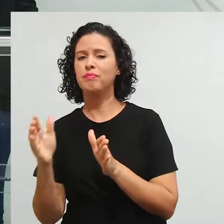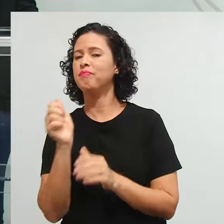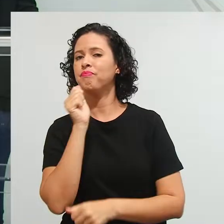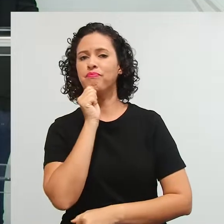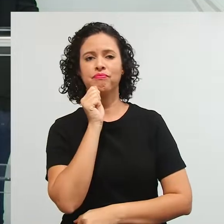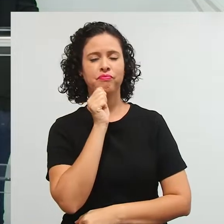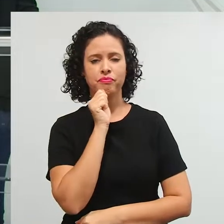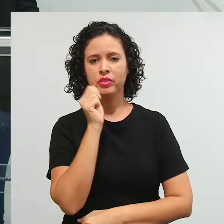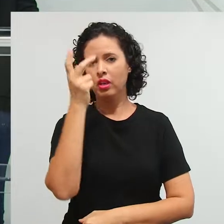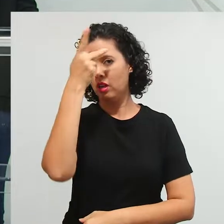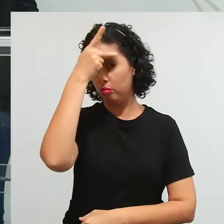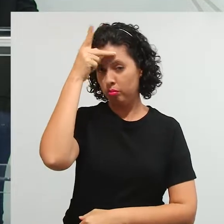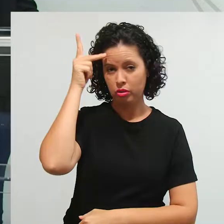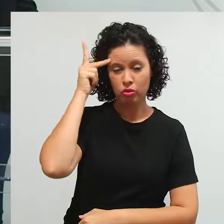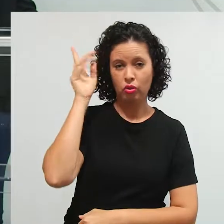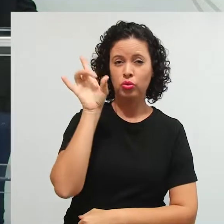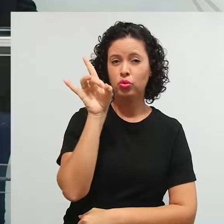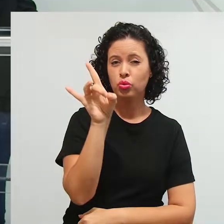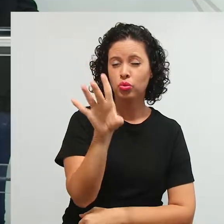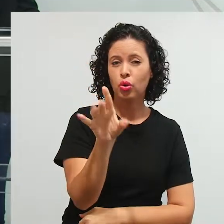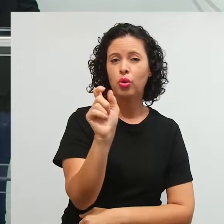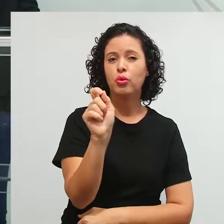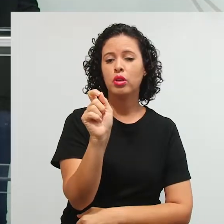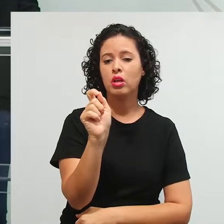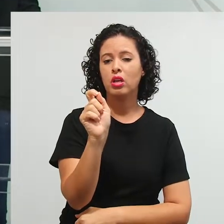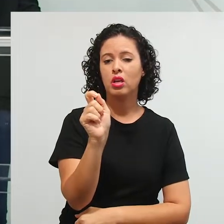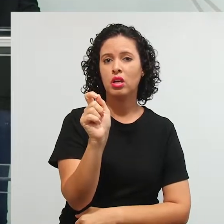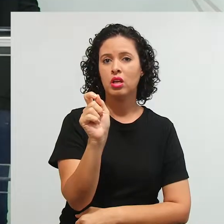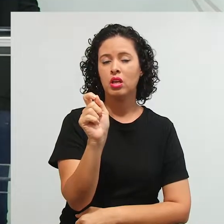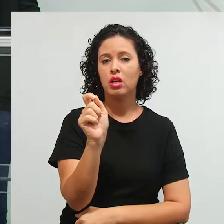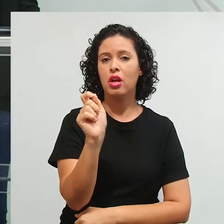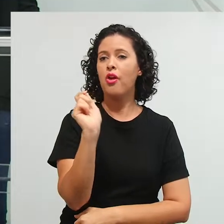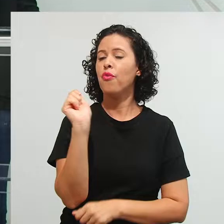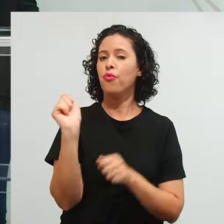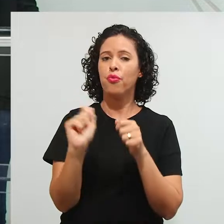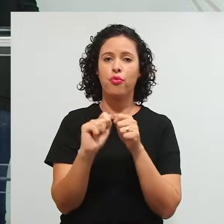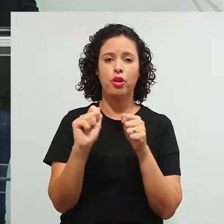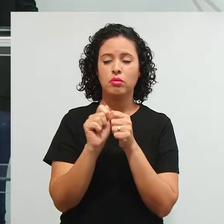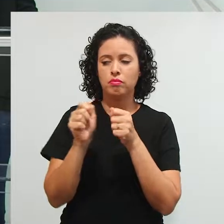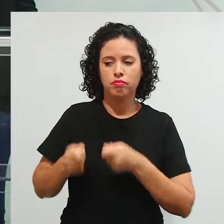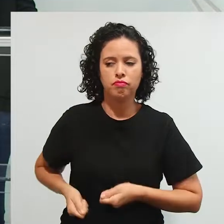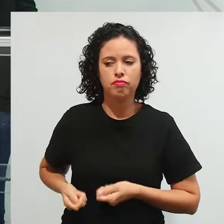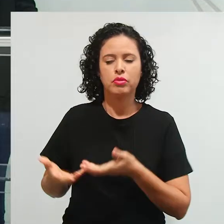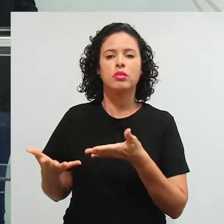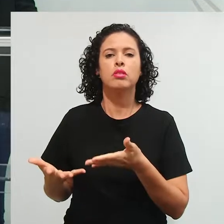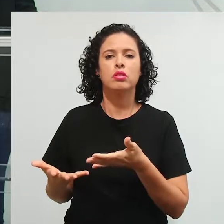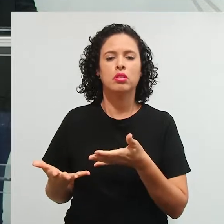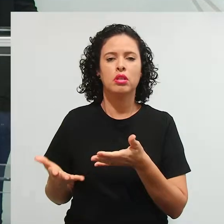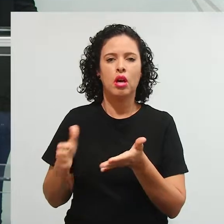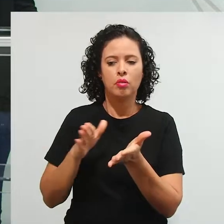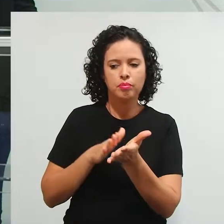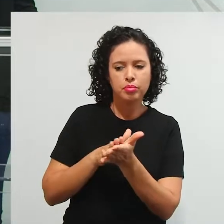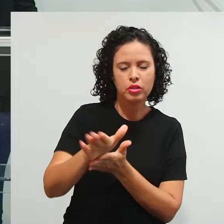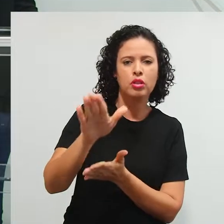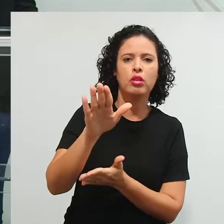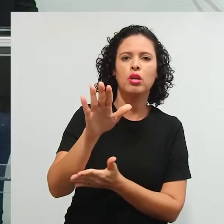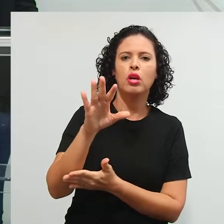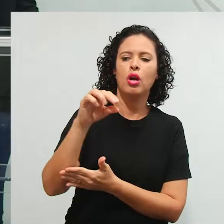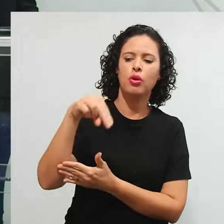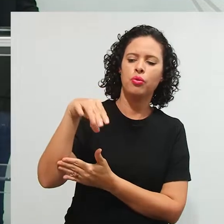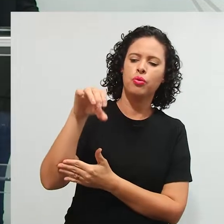A pessoa só foi lá e realizou o gasto e emitiu-se a nota